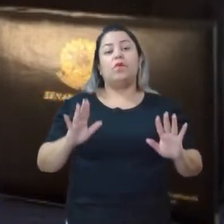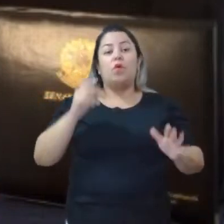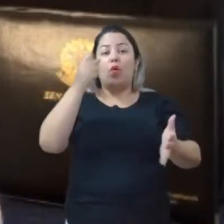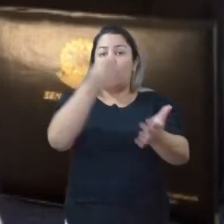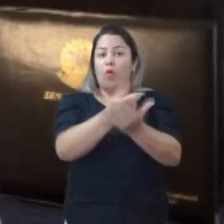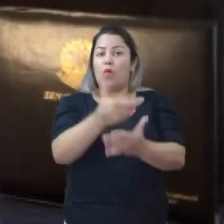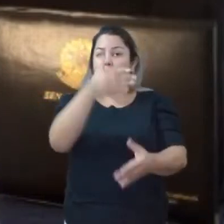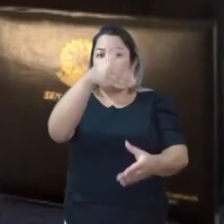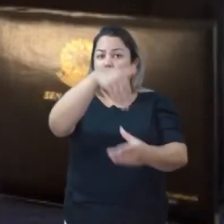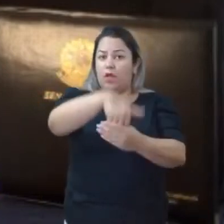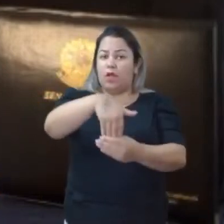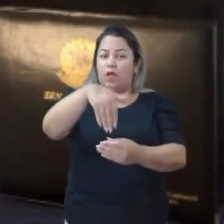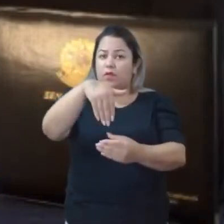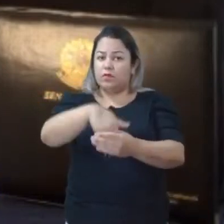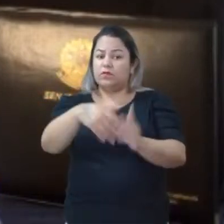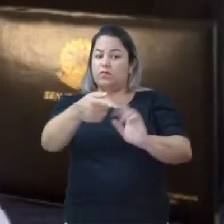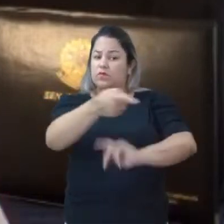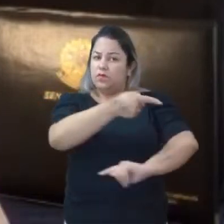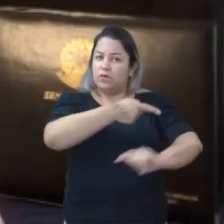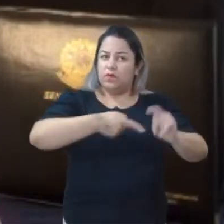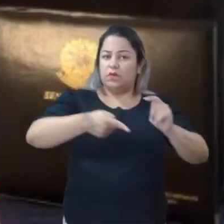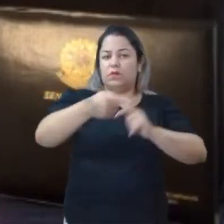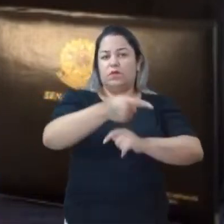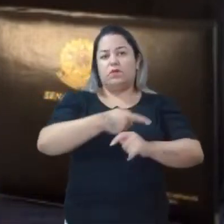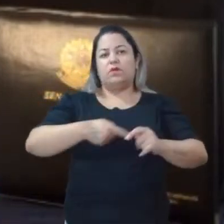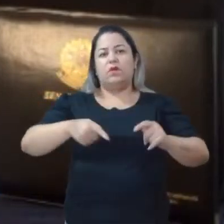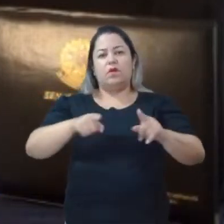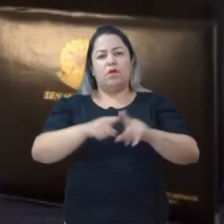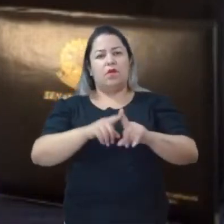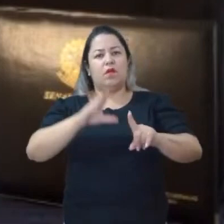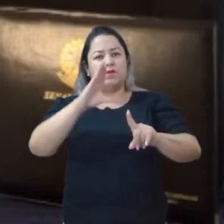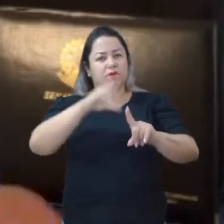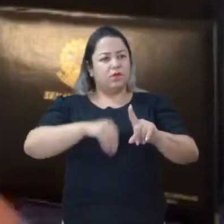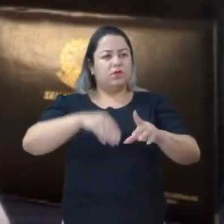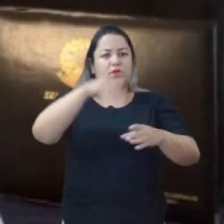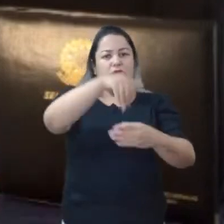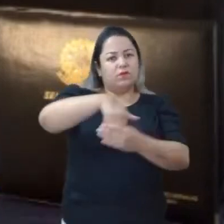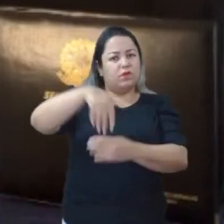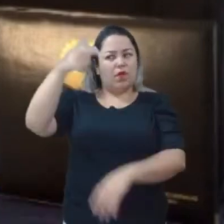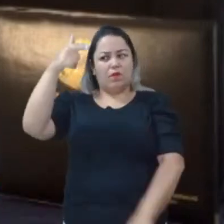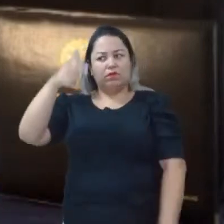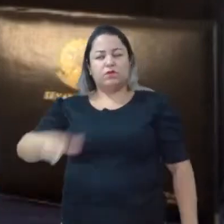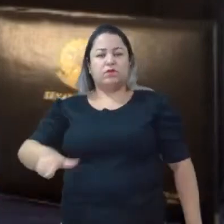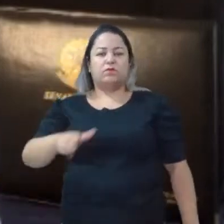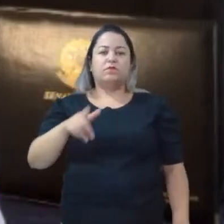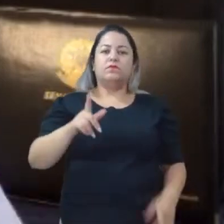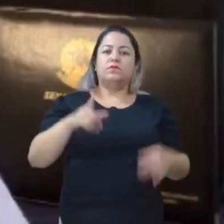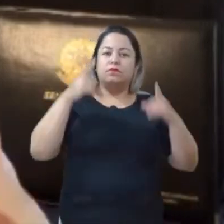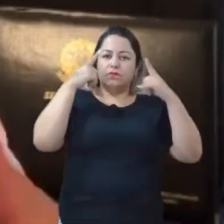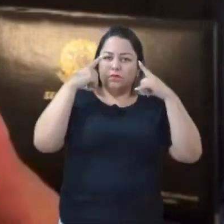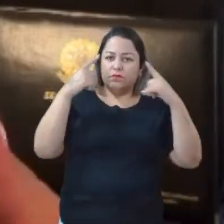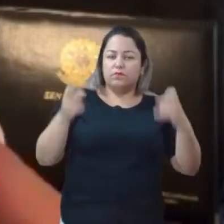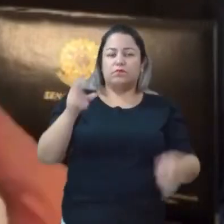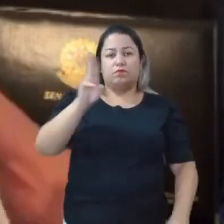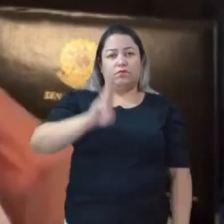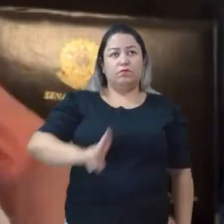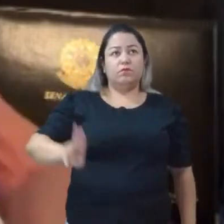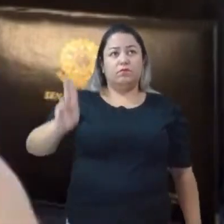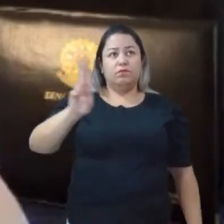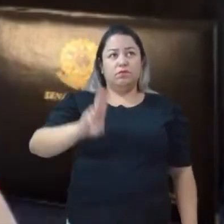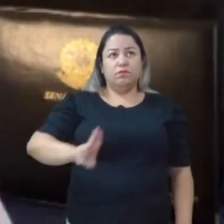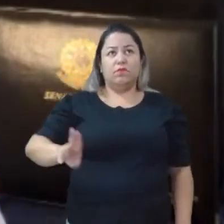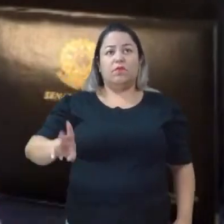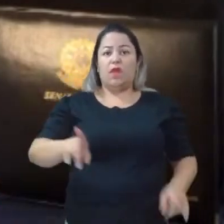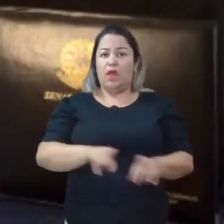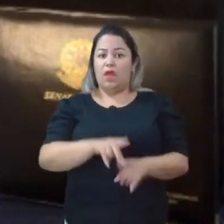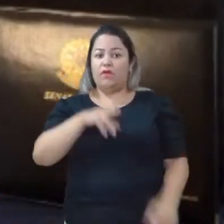voto, abuso do poder econômico, assédio eleitoral, que é outra forma de violência, uso da